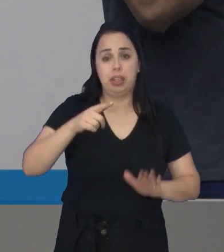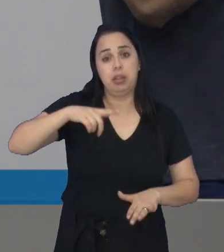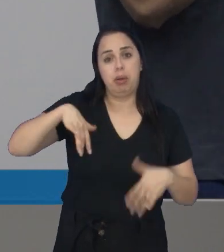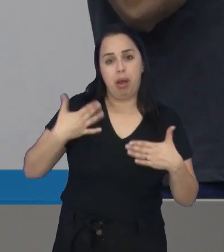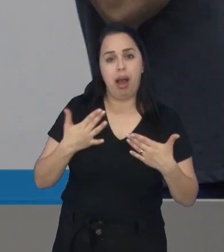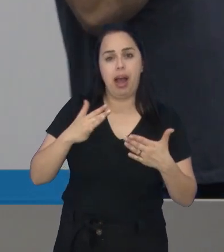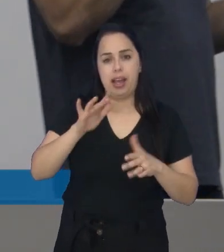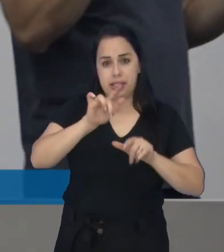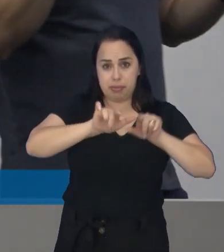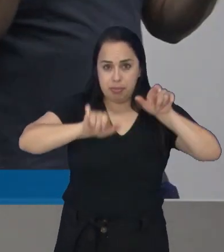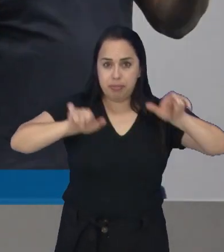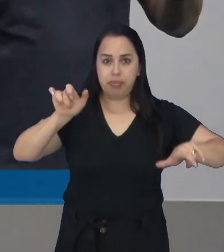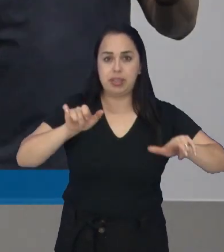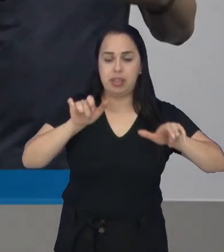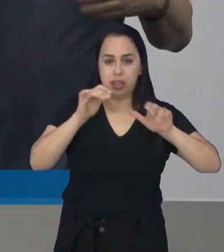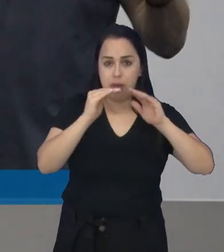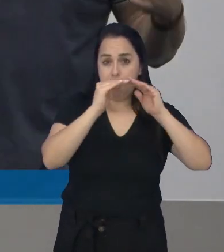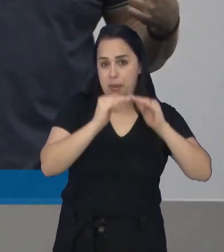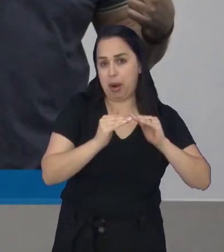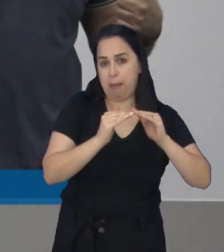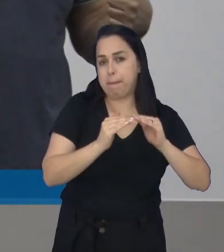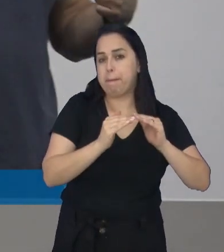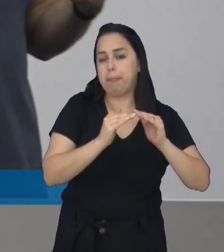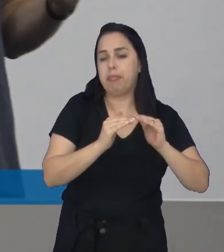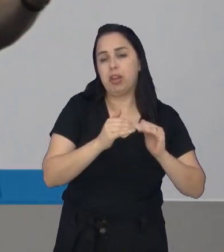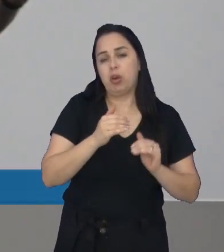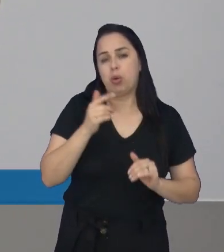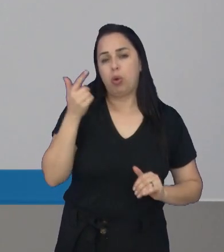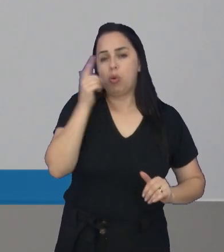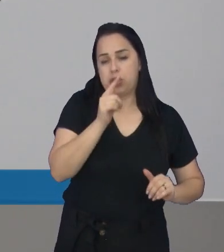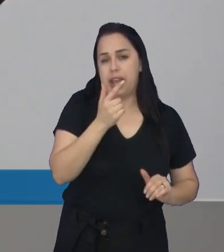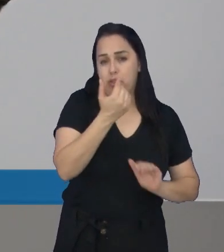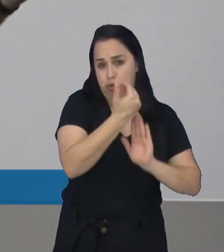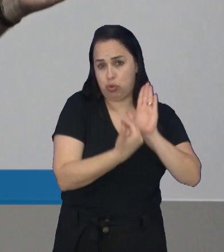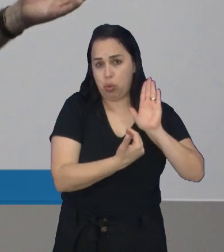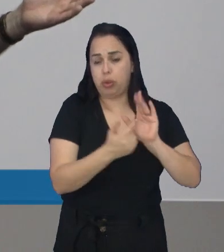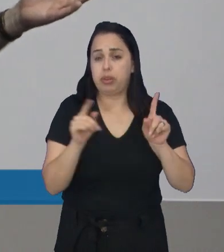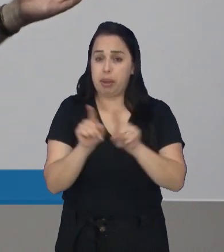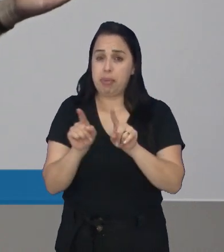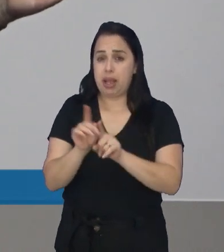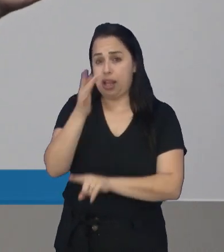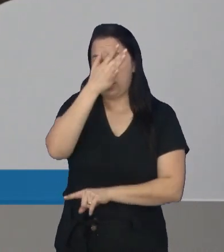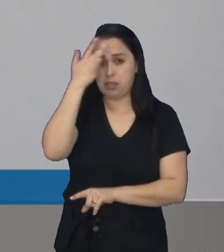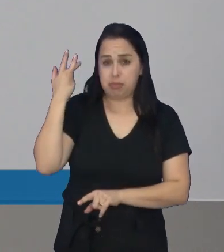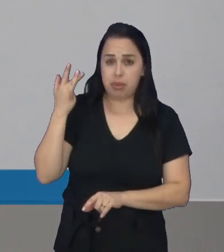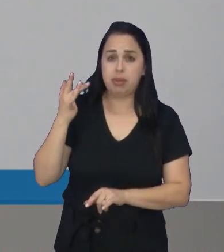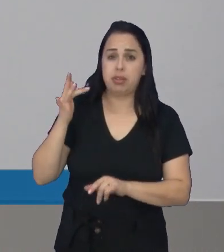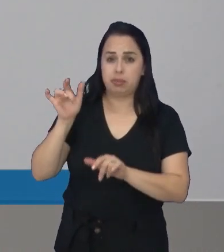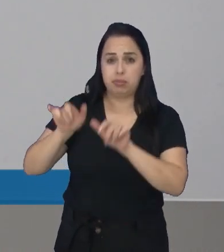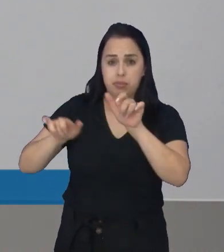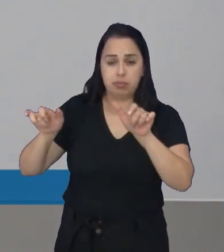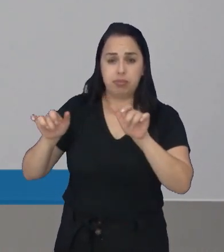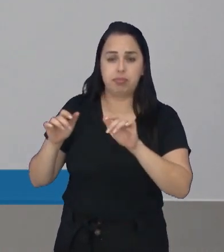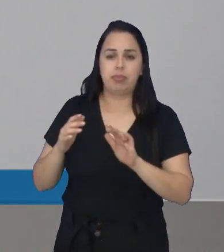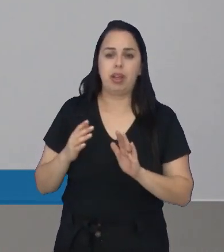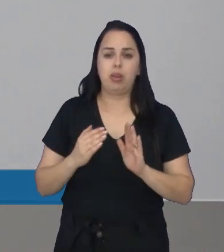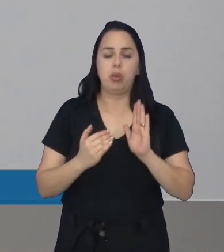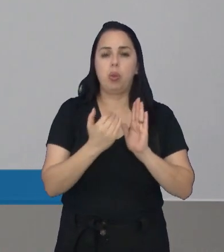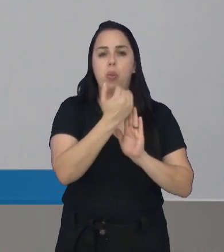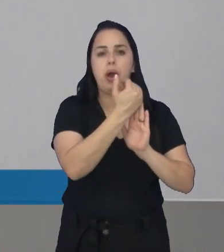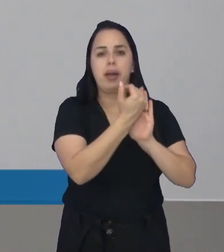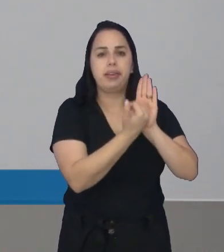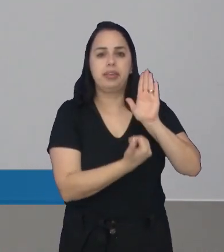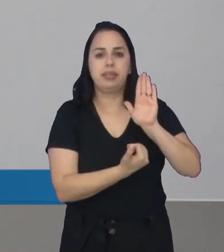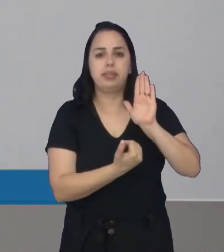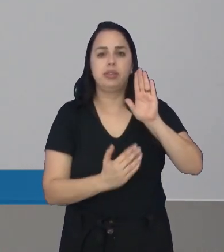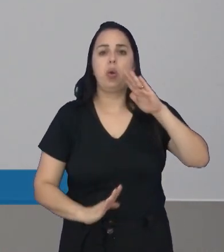ganha os moradores que vão morar naqueles edifícios ganham entendeu E é isso que a gente deseja para a cidade então não tá aumentando o limite